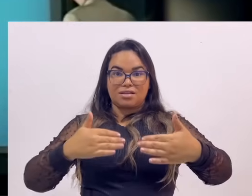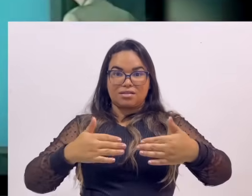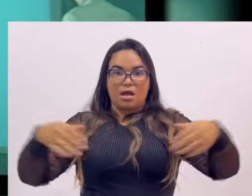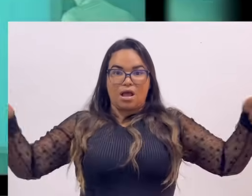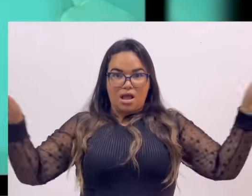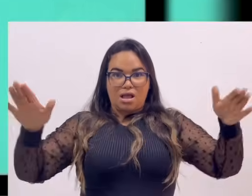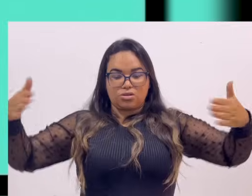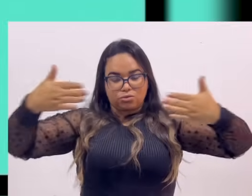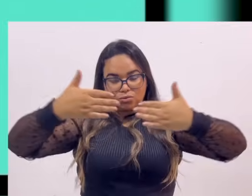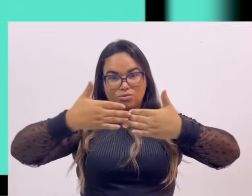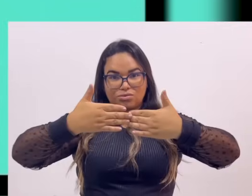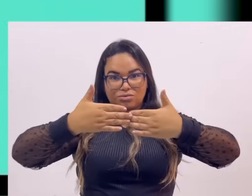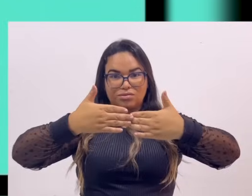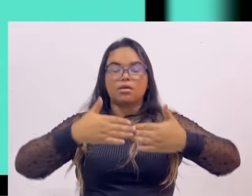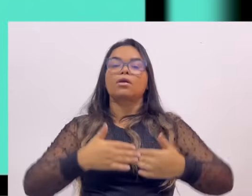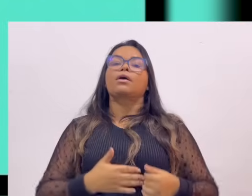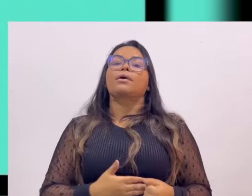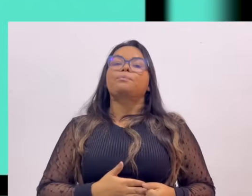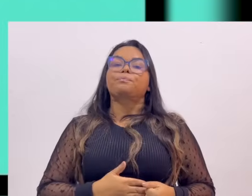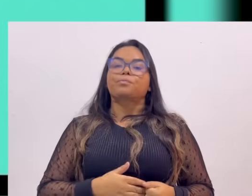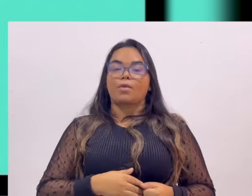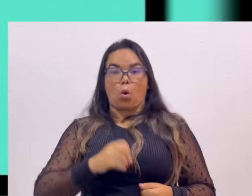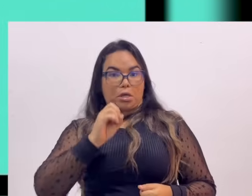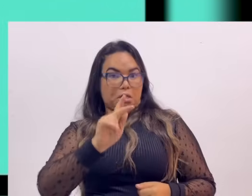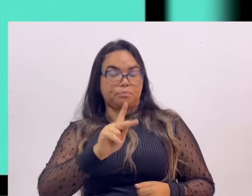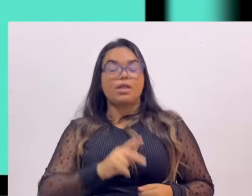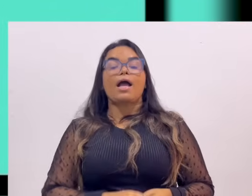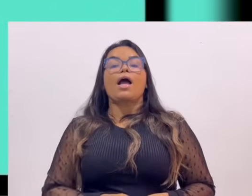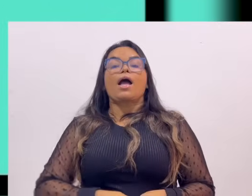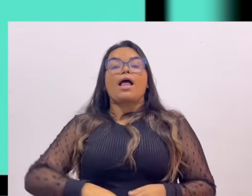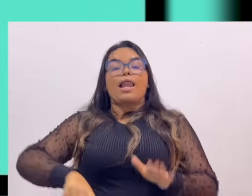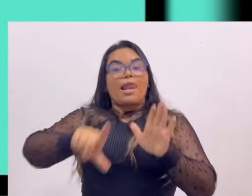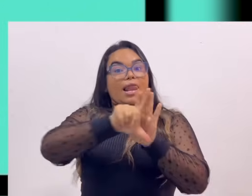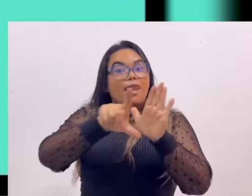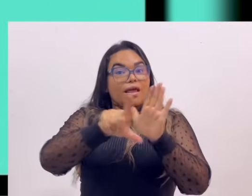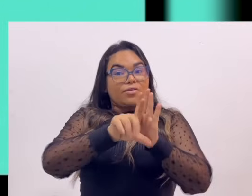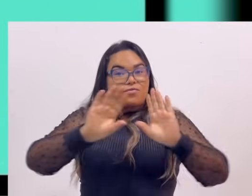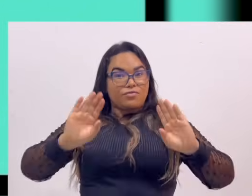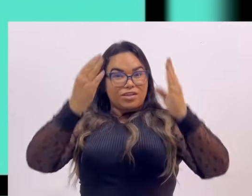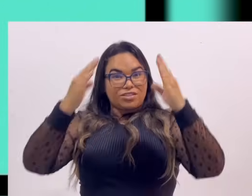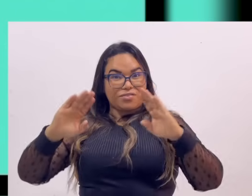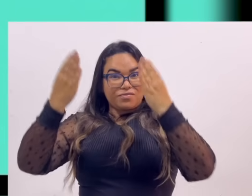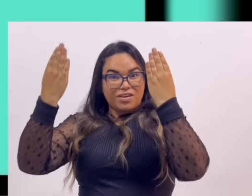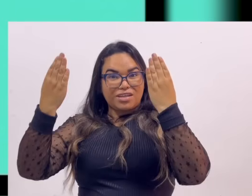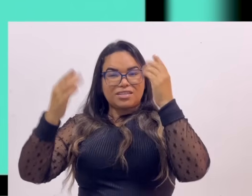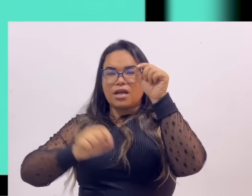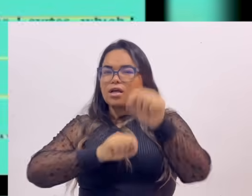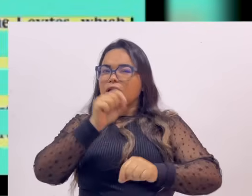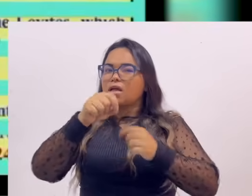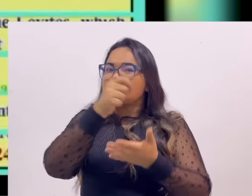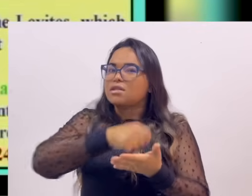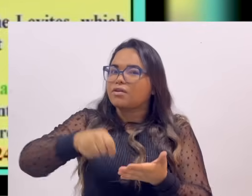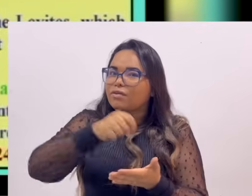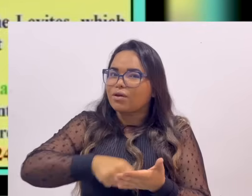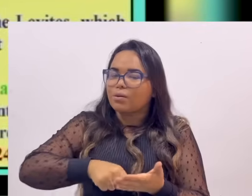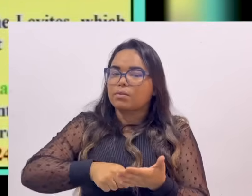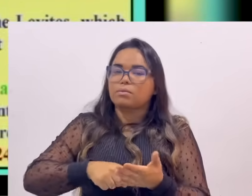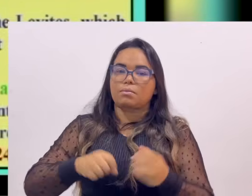cerimonial da lei foi escrito por Moisés e colocado ao lado da arca.